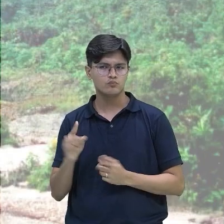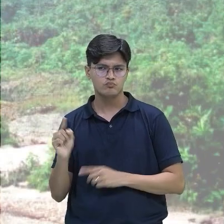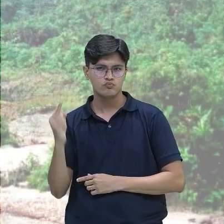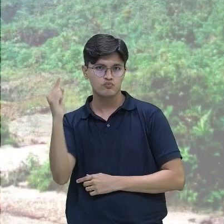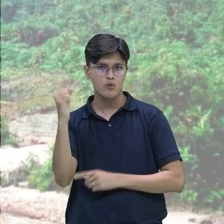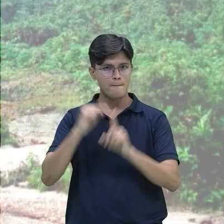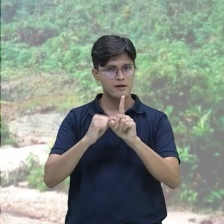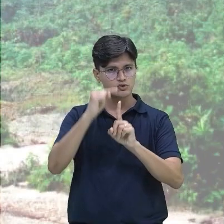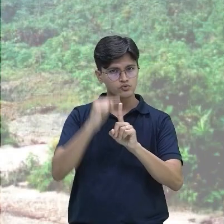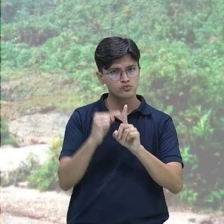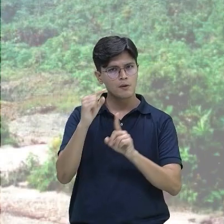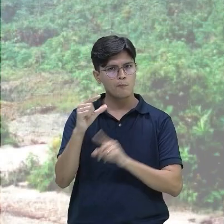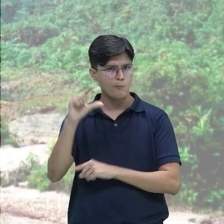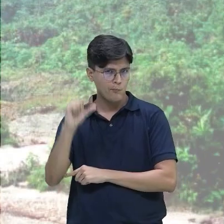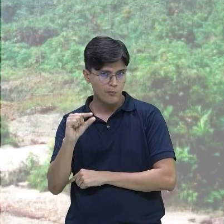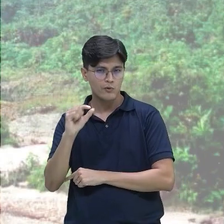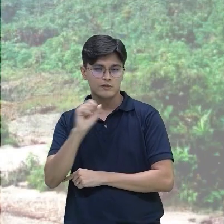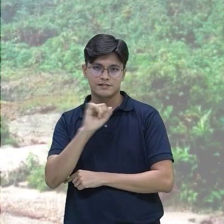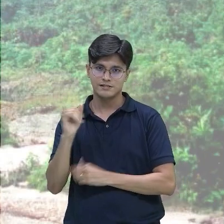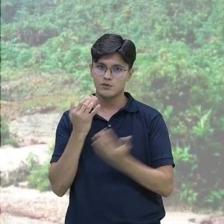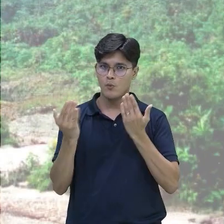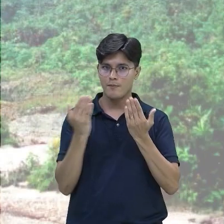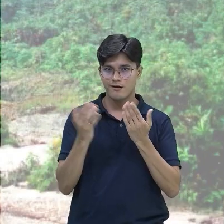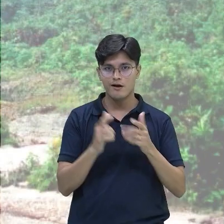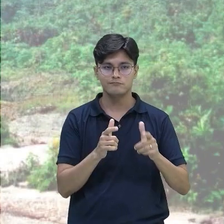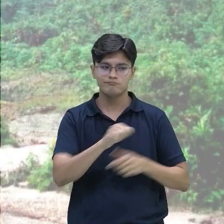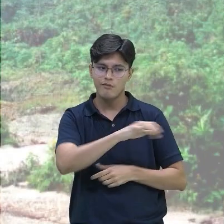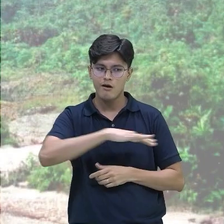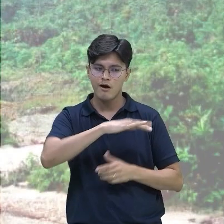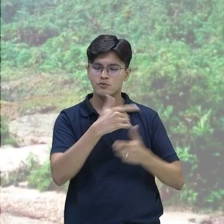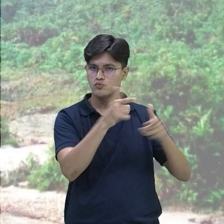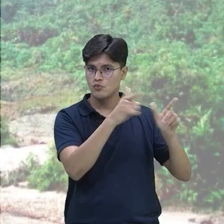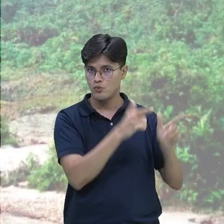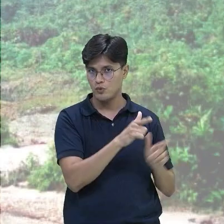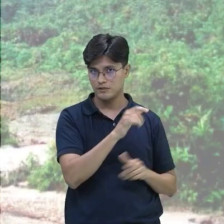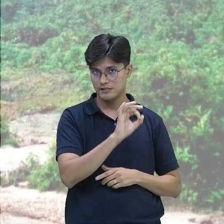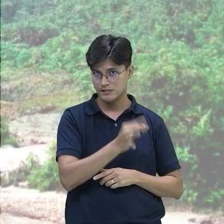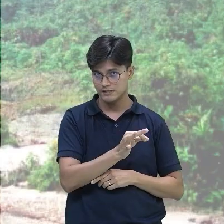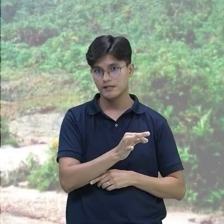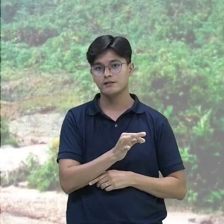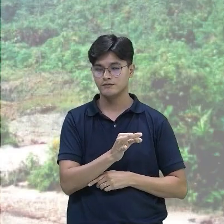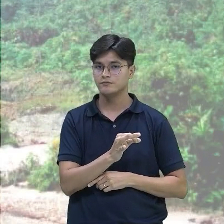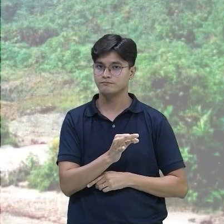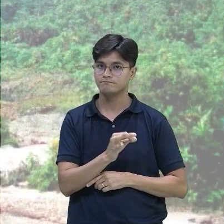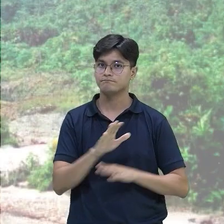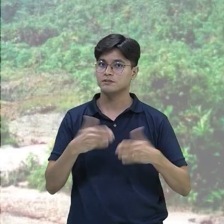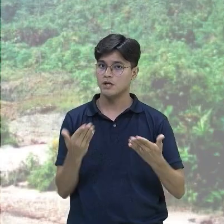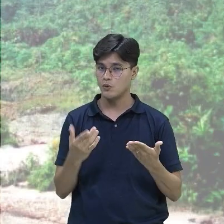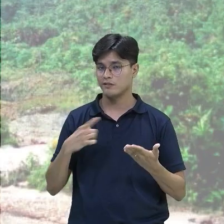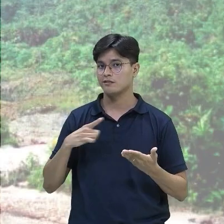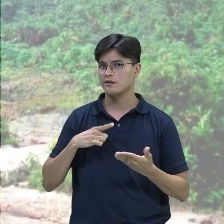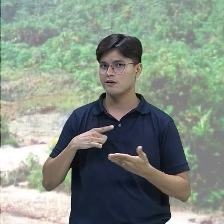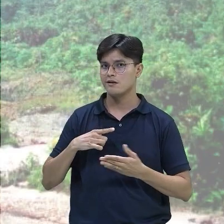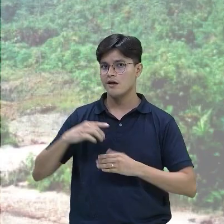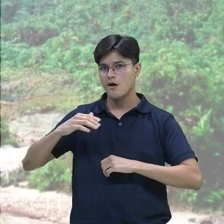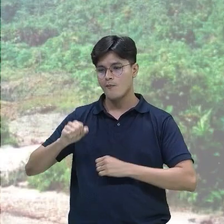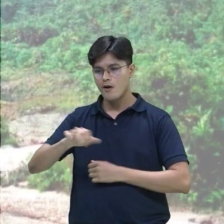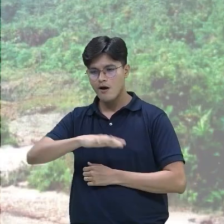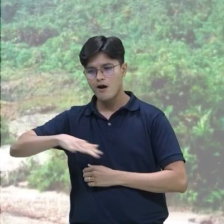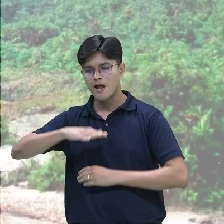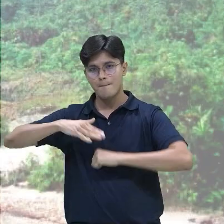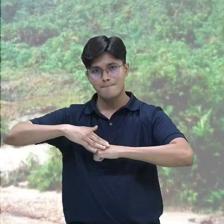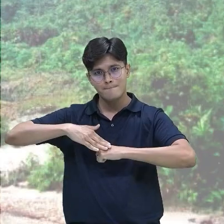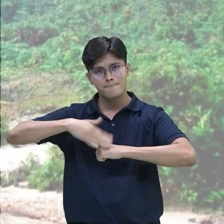a outras áreas, tá? E o maior pico vai ser aí o Pico da Neblina em relação aos planaltos, tá